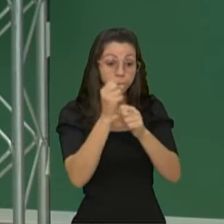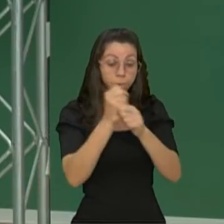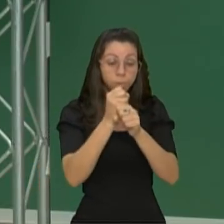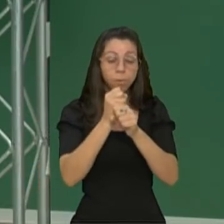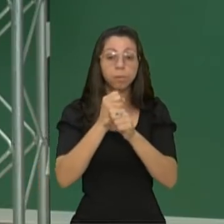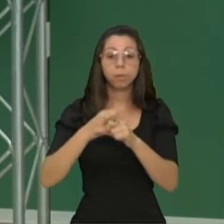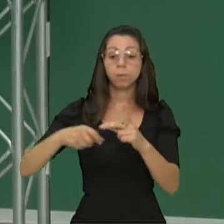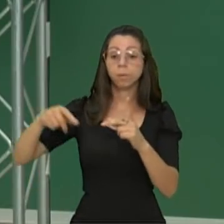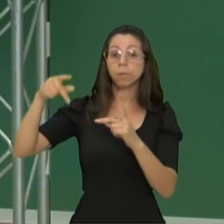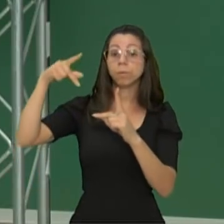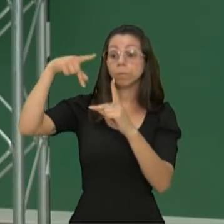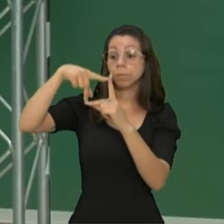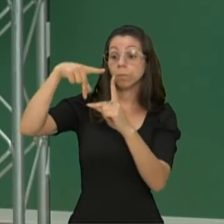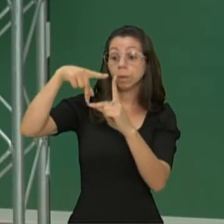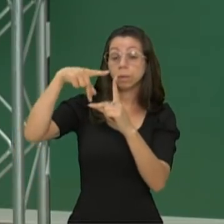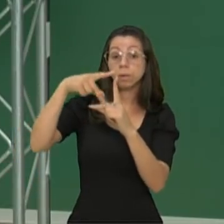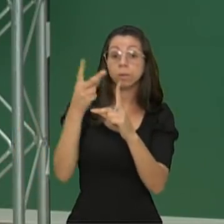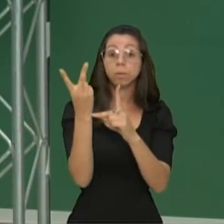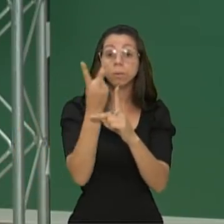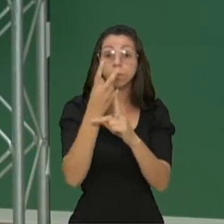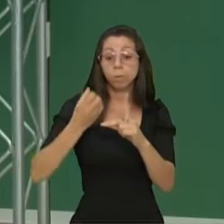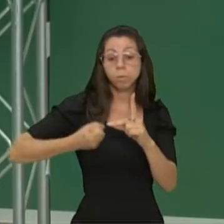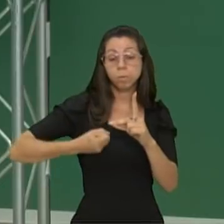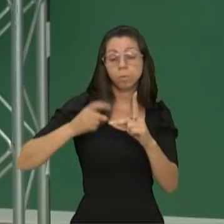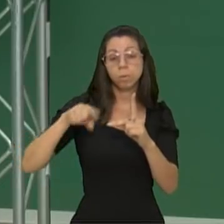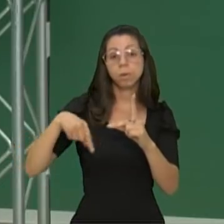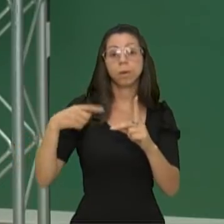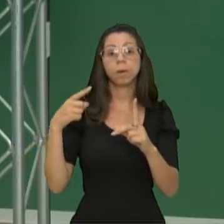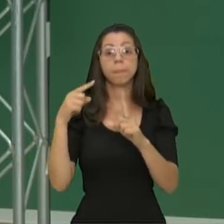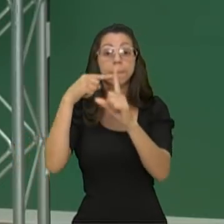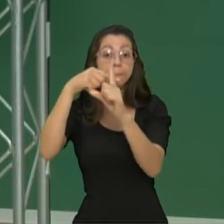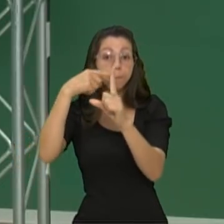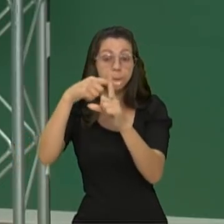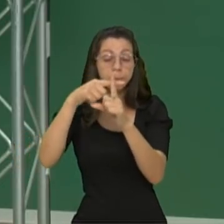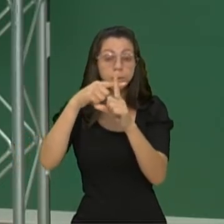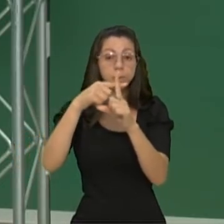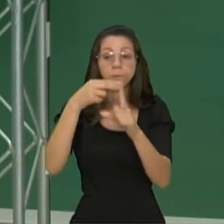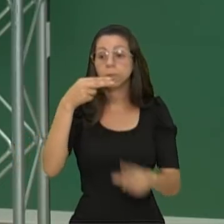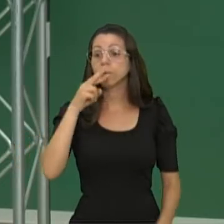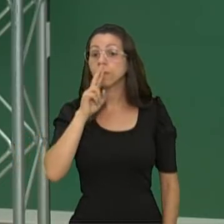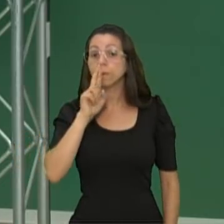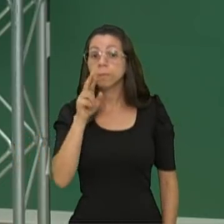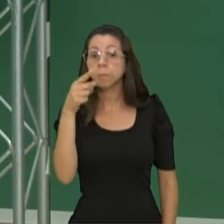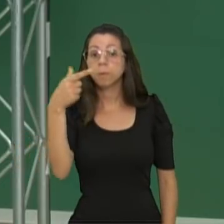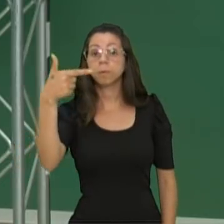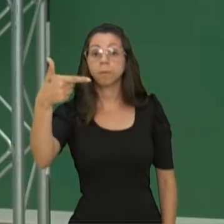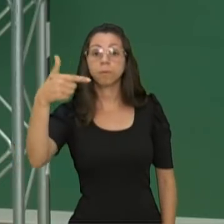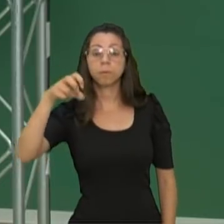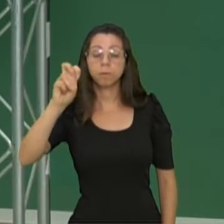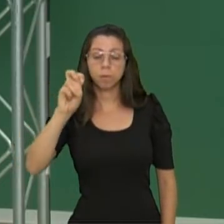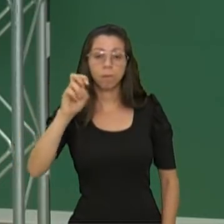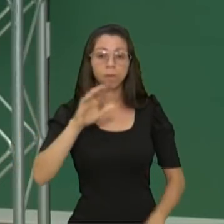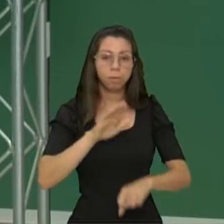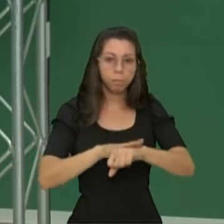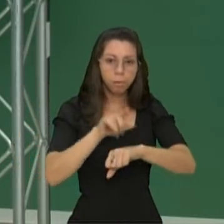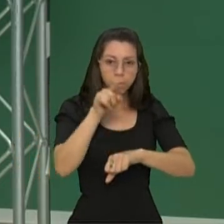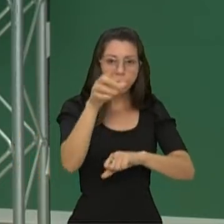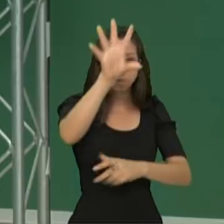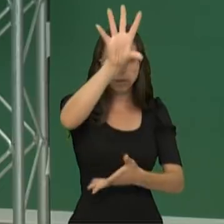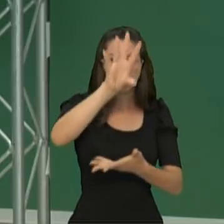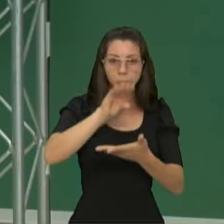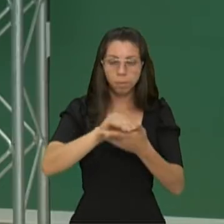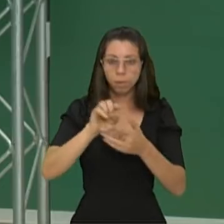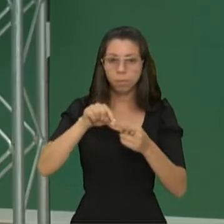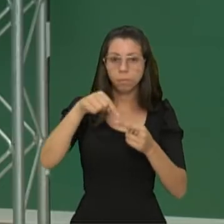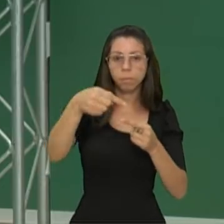e consecutivos é 25. Calcule-os. Vou dar um tempinho para vocês copiarem o enunciado e nós já